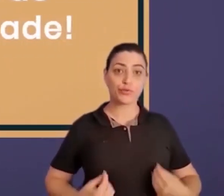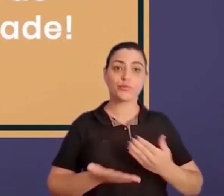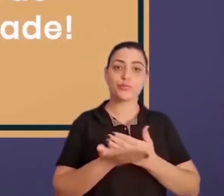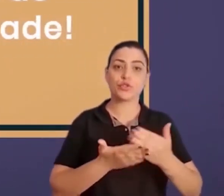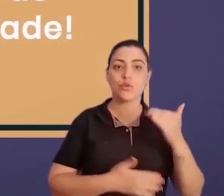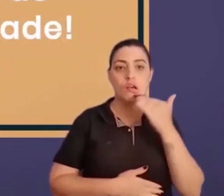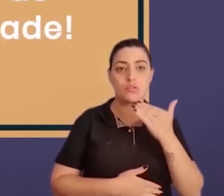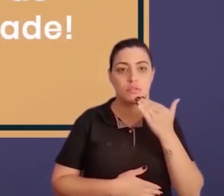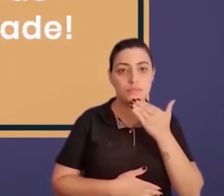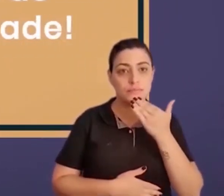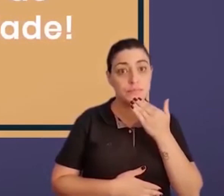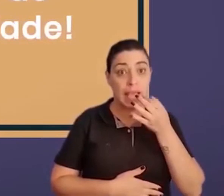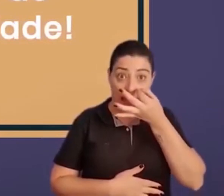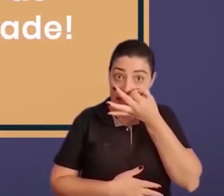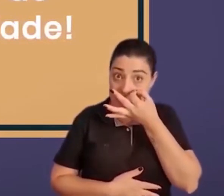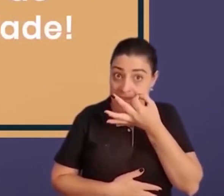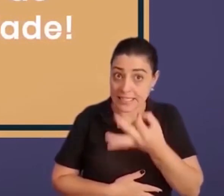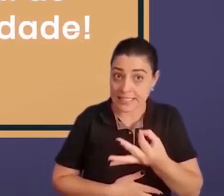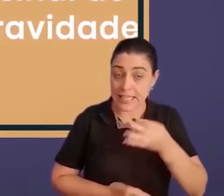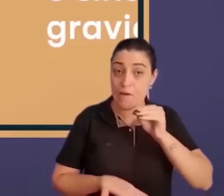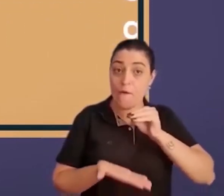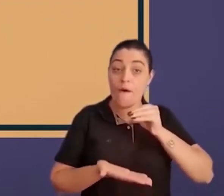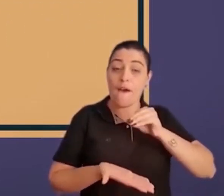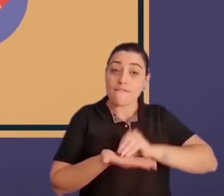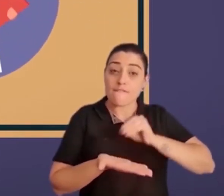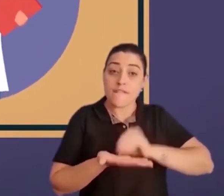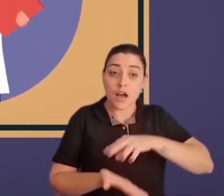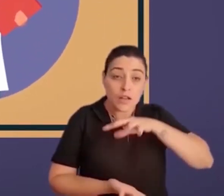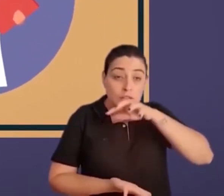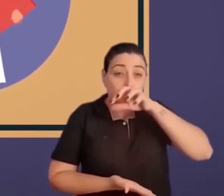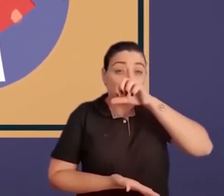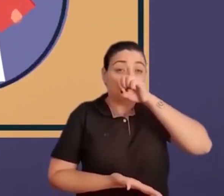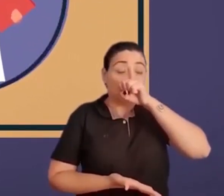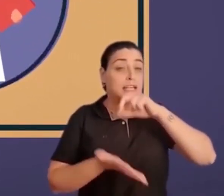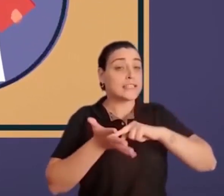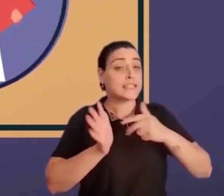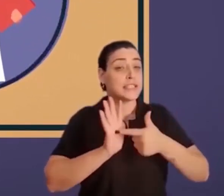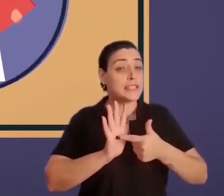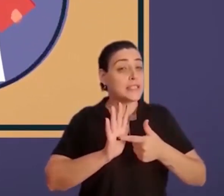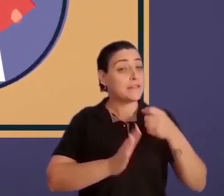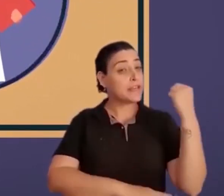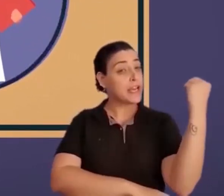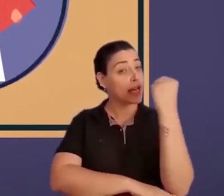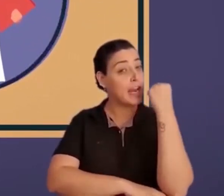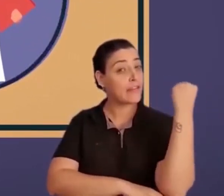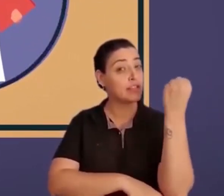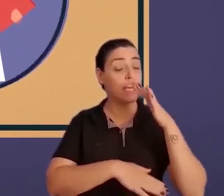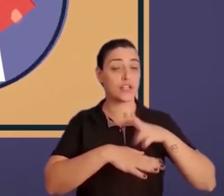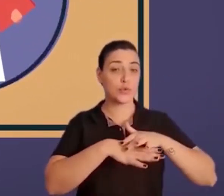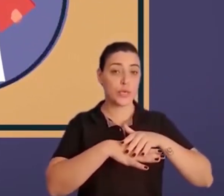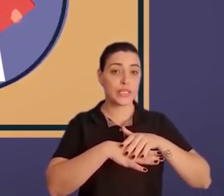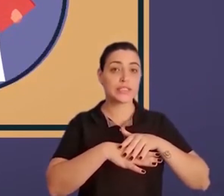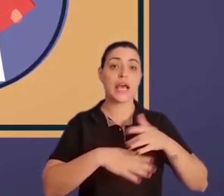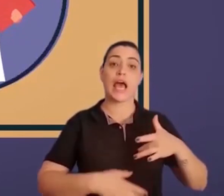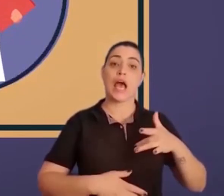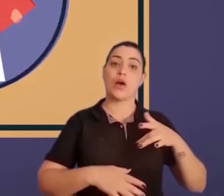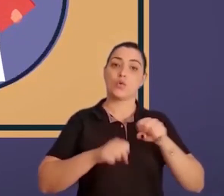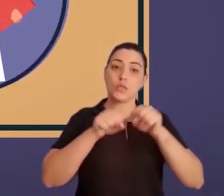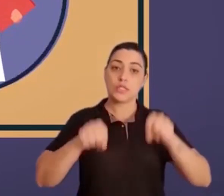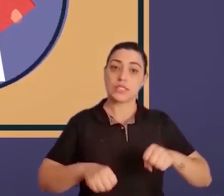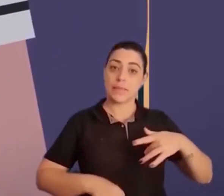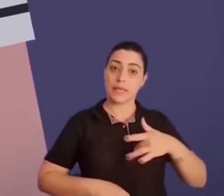falta de ar é um sinal de gravidade da doença. Por isso, esse é o momento em que as autoridades de saúde recomendam a procura de